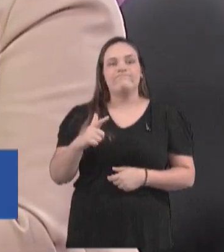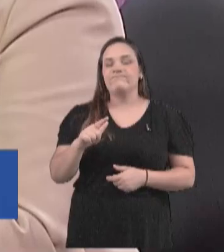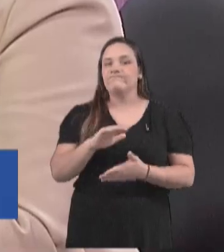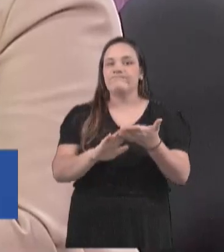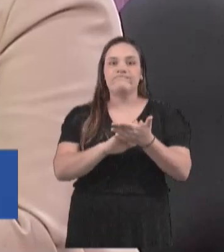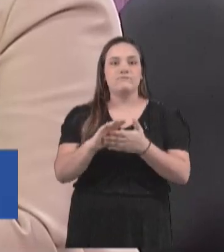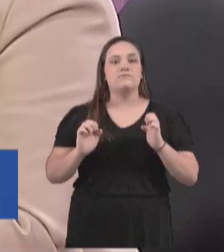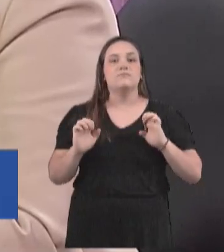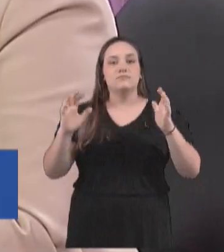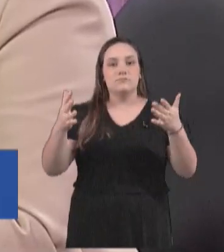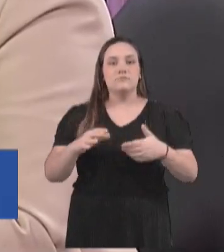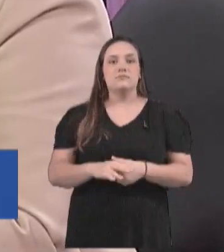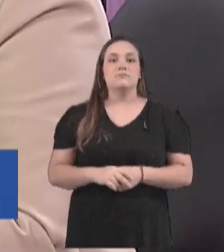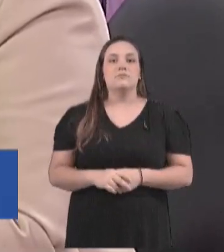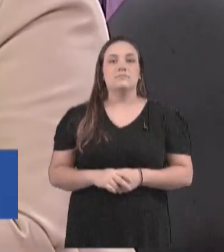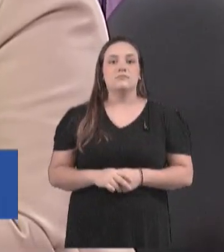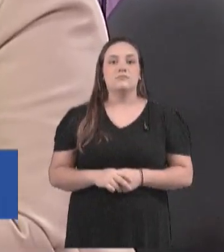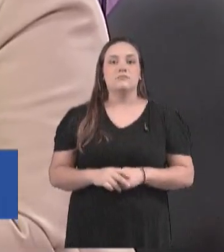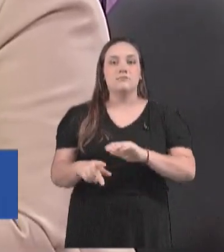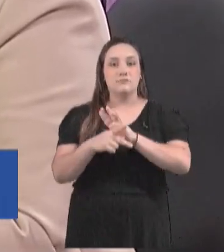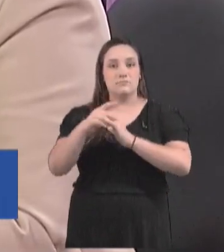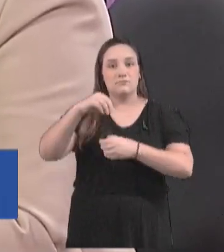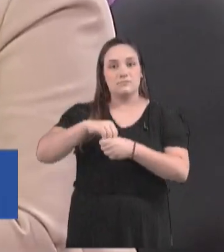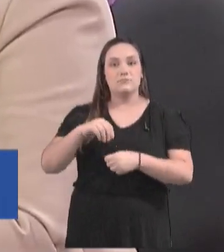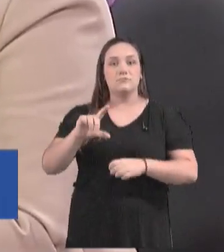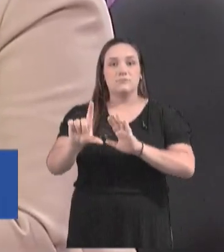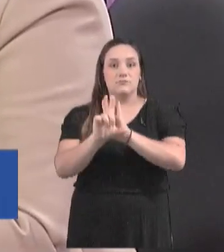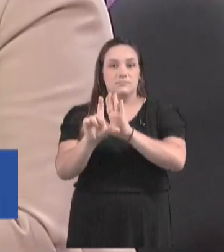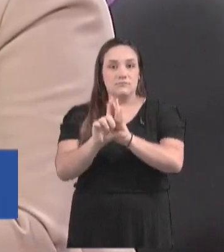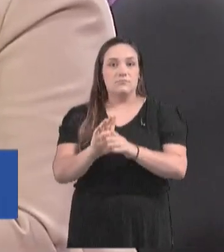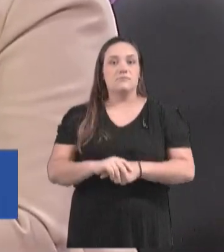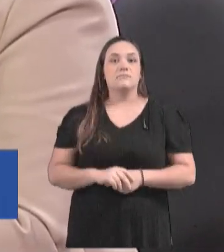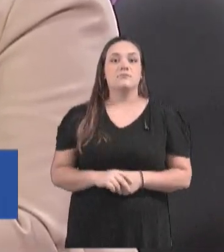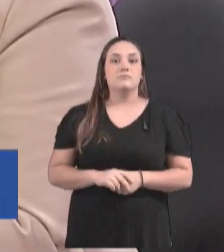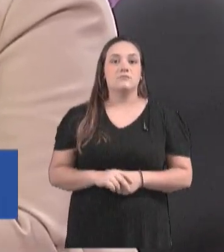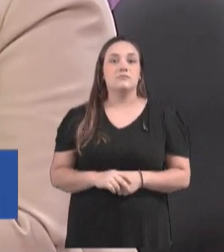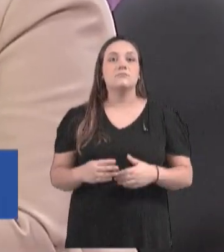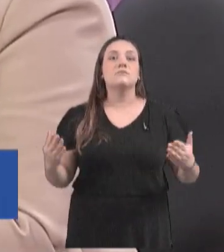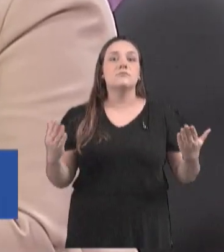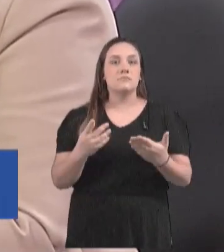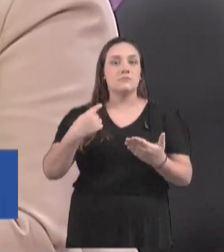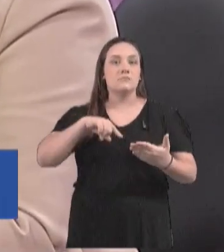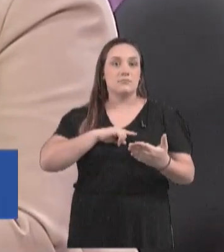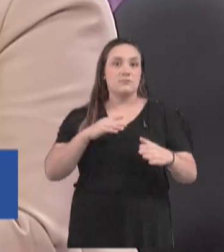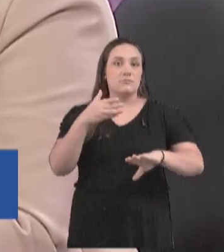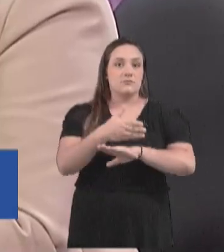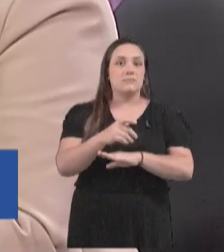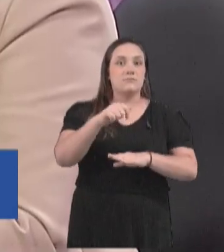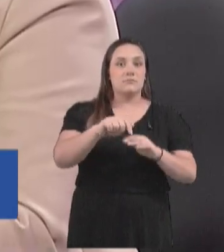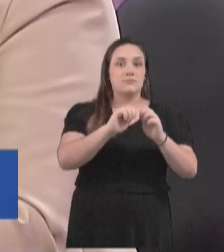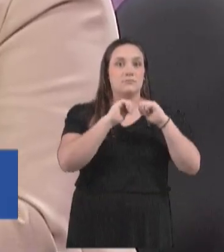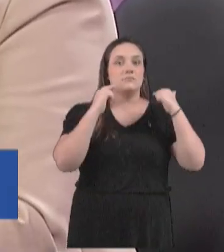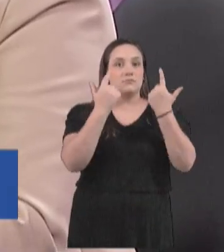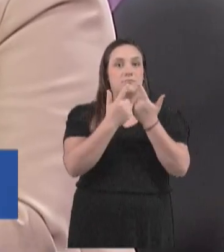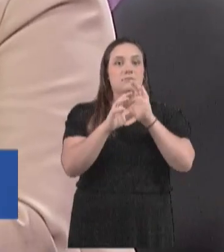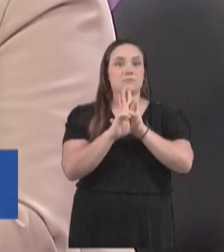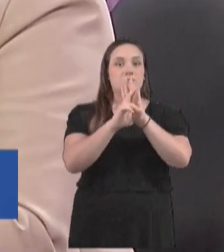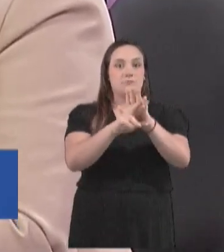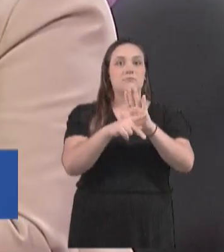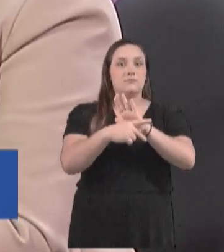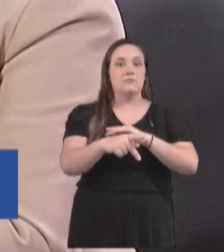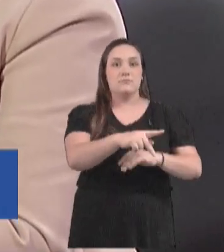ainda no contexto dessa lei. E nós viemos aqui na Assembleia, né, representados pelo